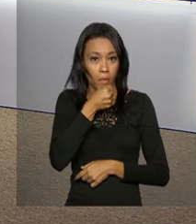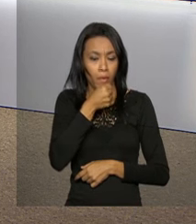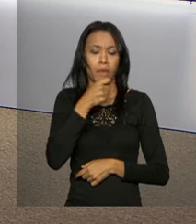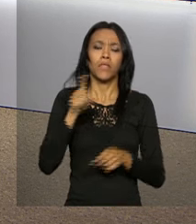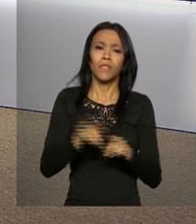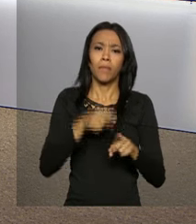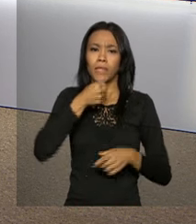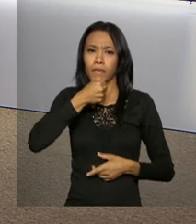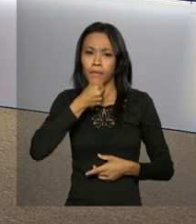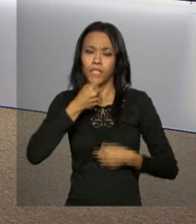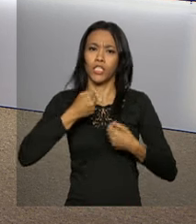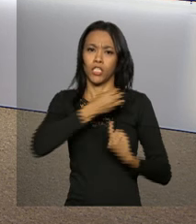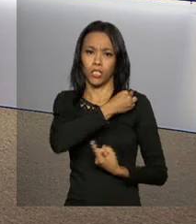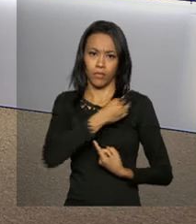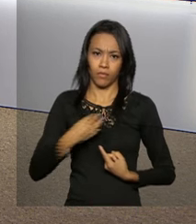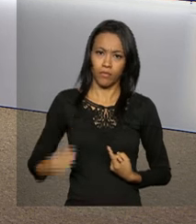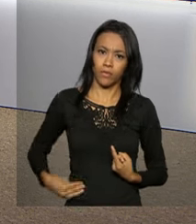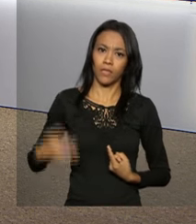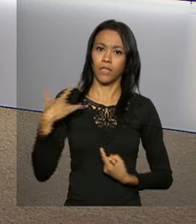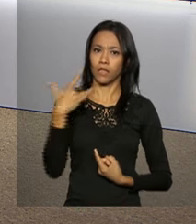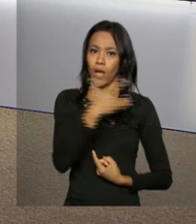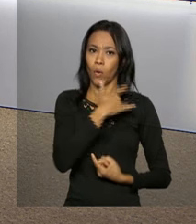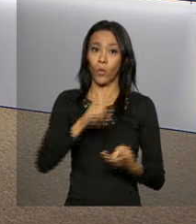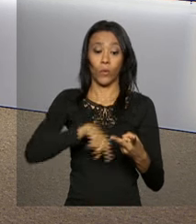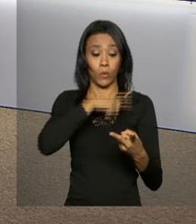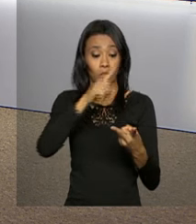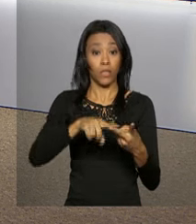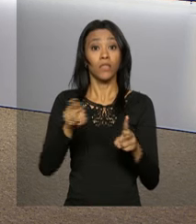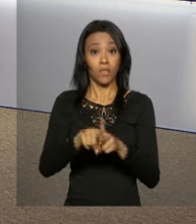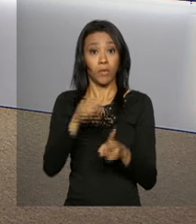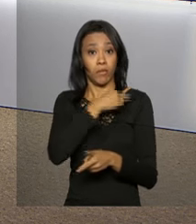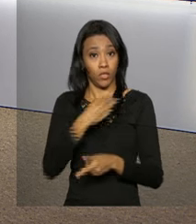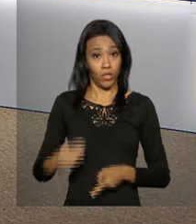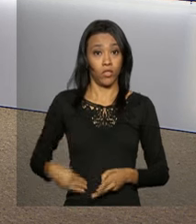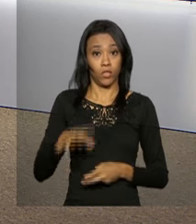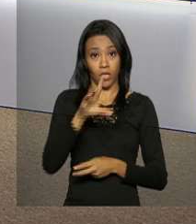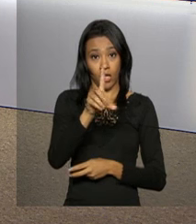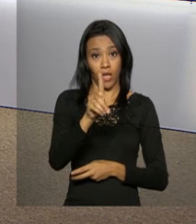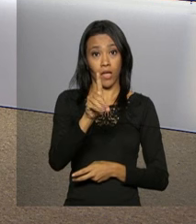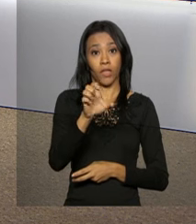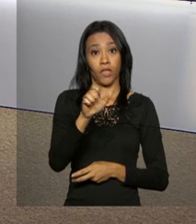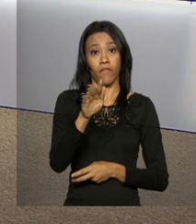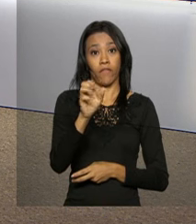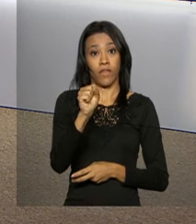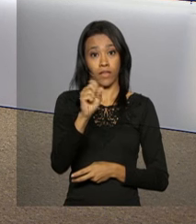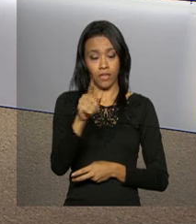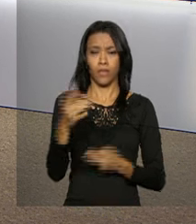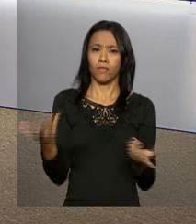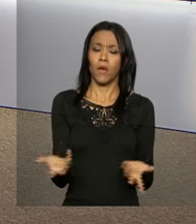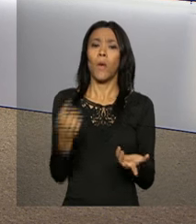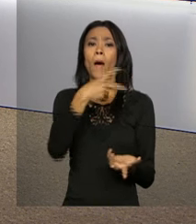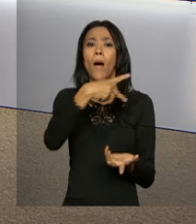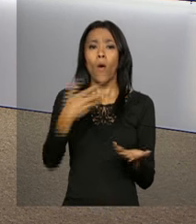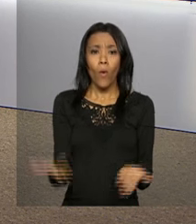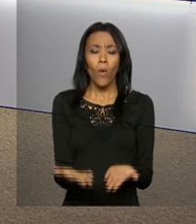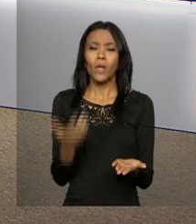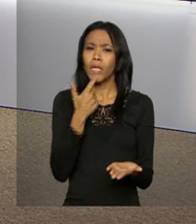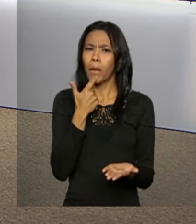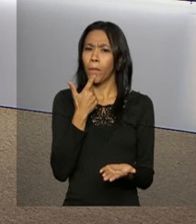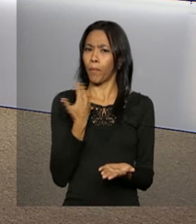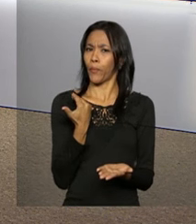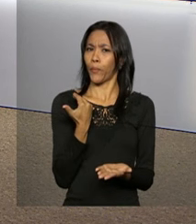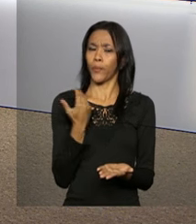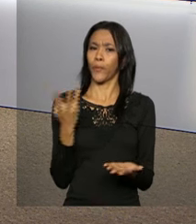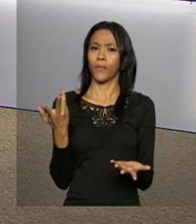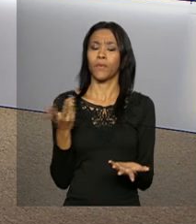do ministro da Saúde, Marcelo Castro, e do ministro da Defesa, Aldo Rebelo. E a presidenta Dilma Rousseff, que participou agora há pouco